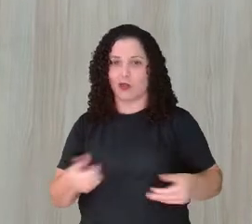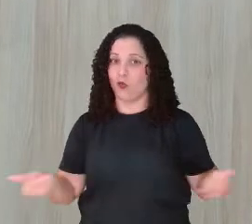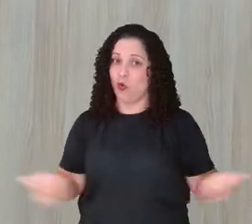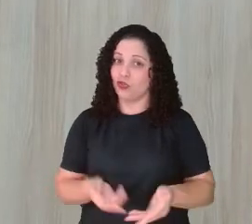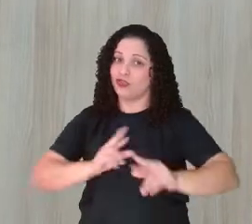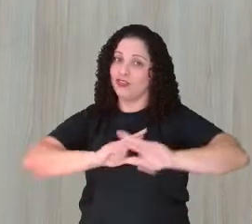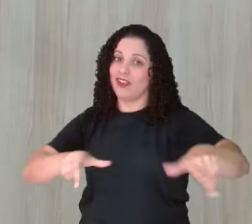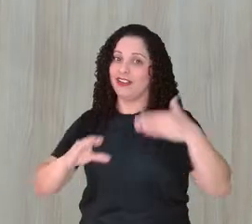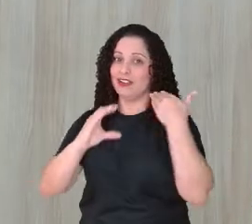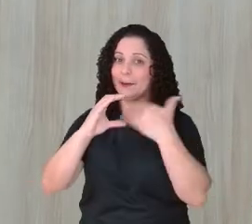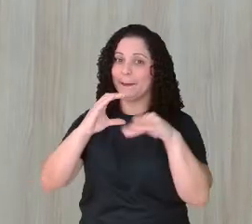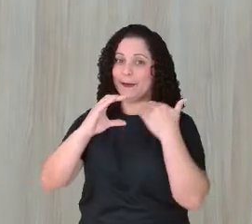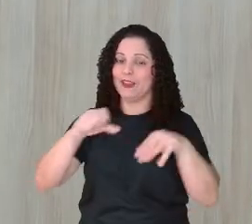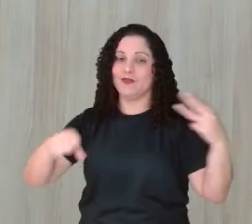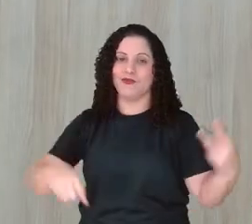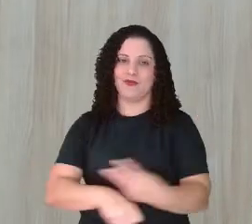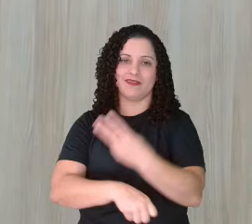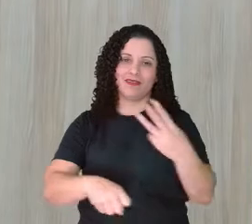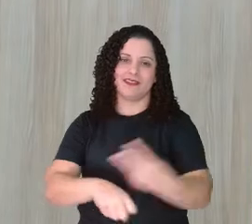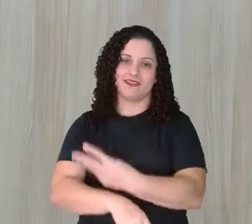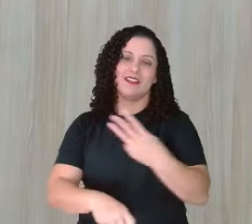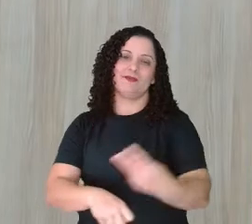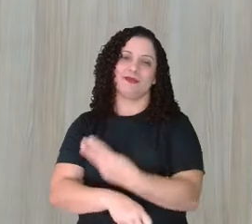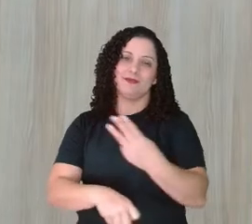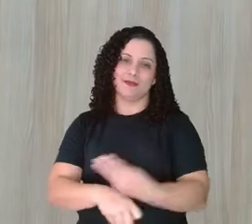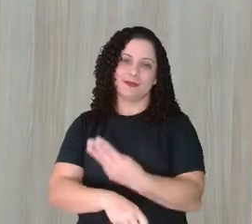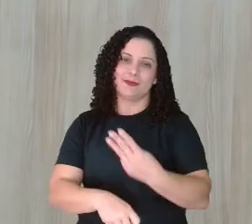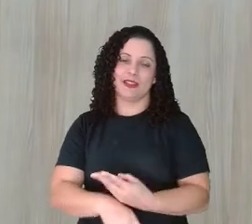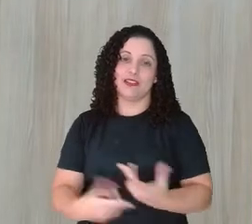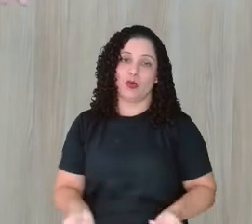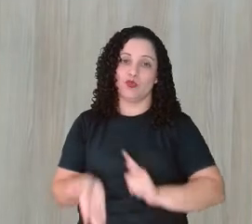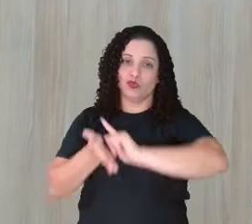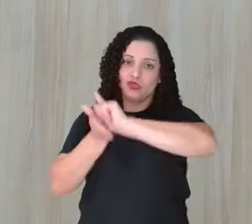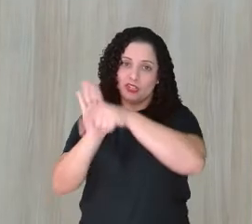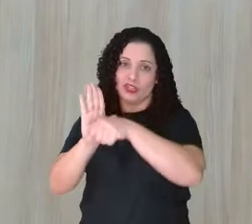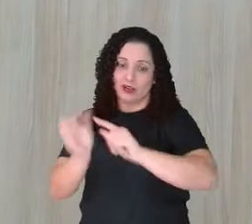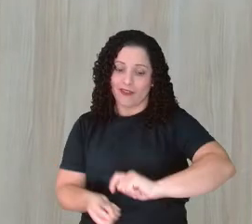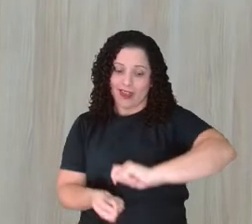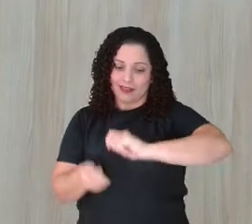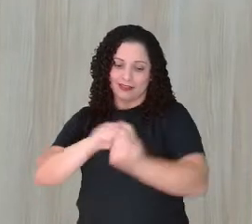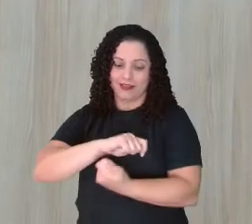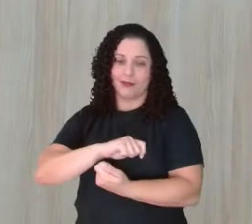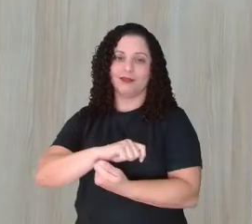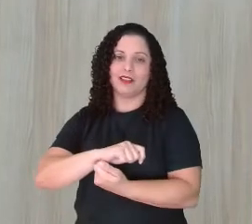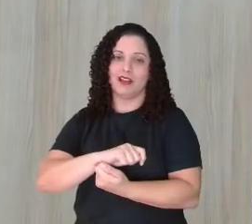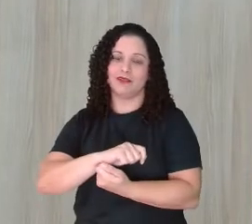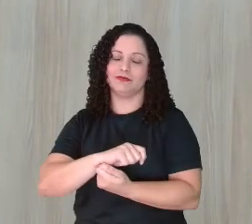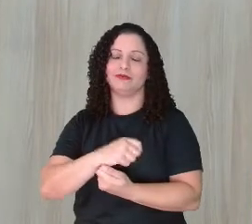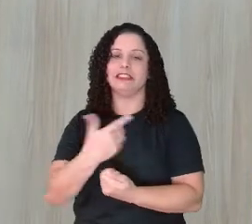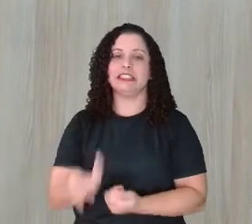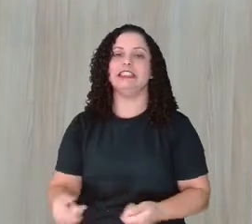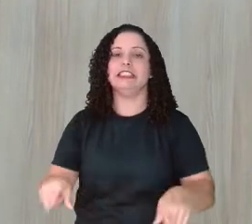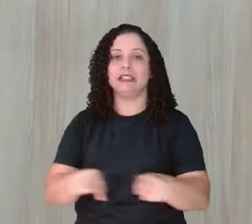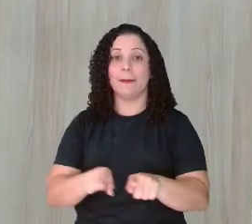funciona, a gente tem o WhatsApp. Então, esses gêneros eles vão se transformando, eles vão surgindo e eles também vão sumindo. Por